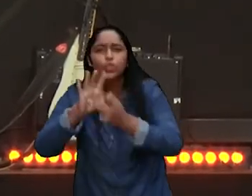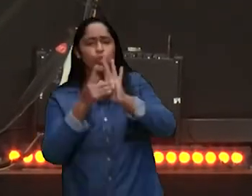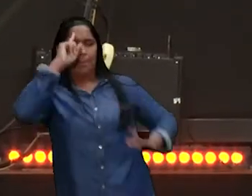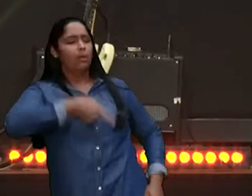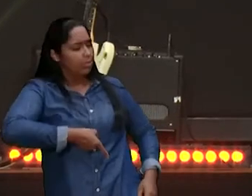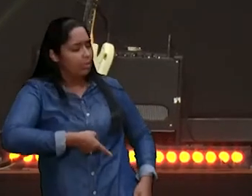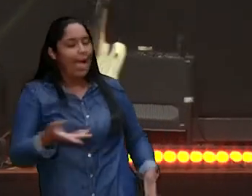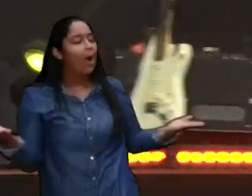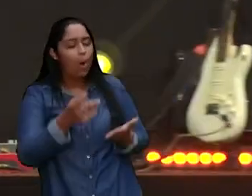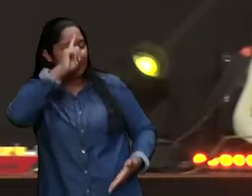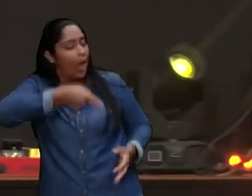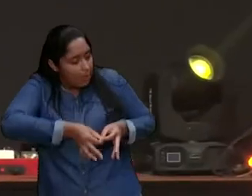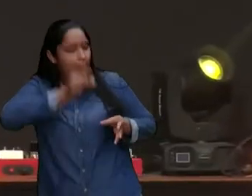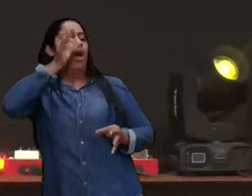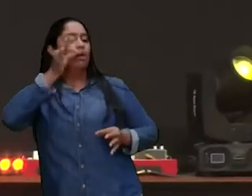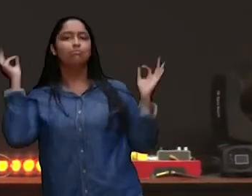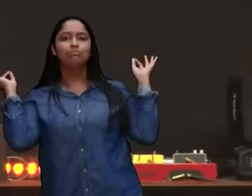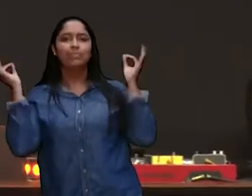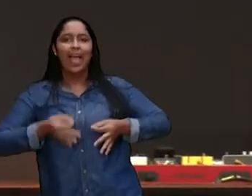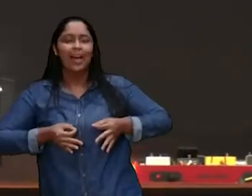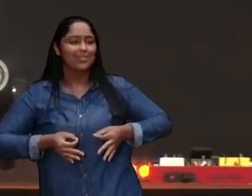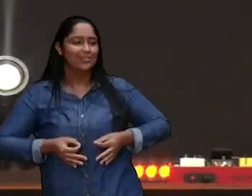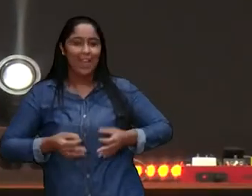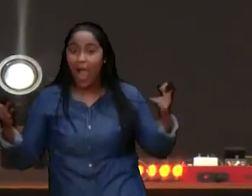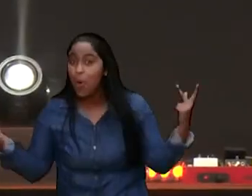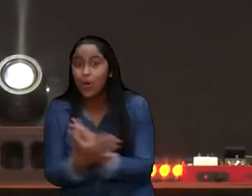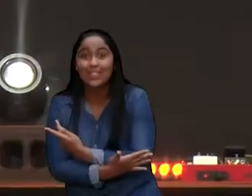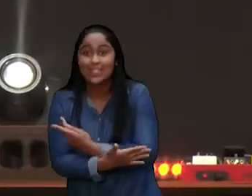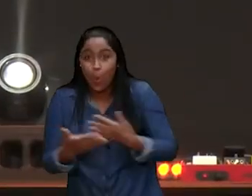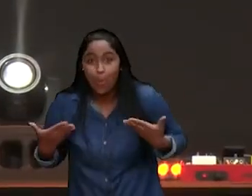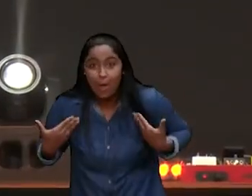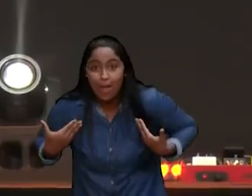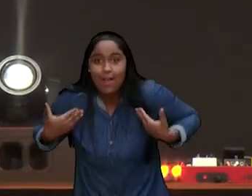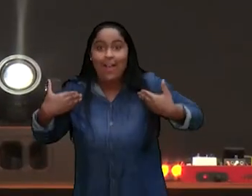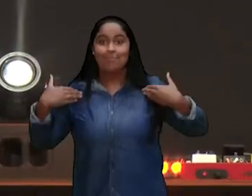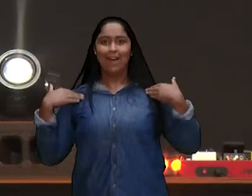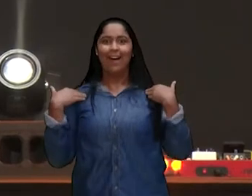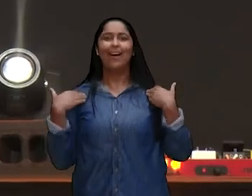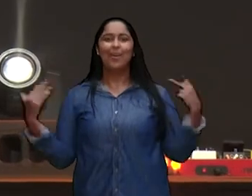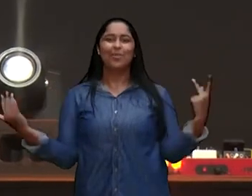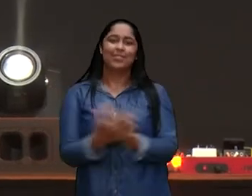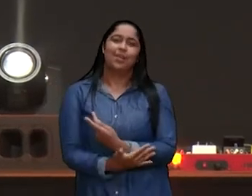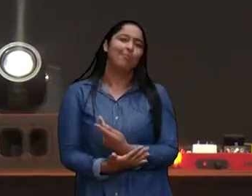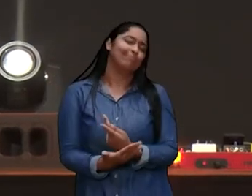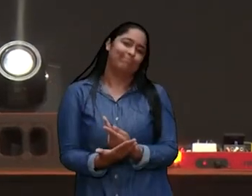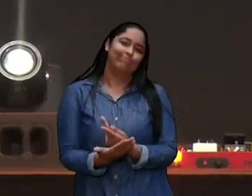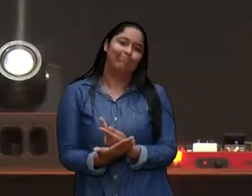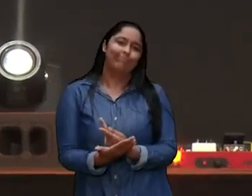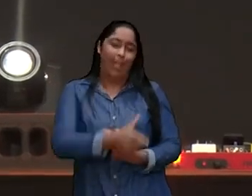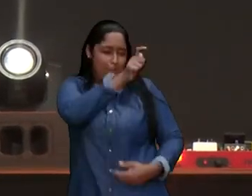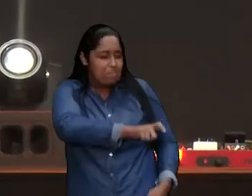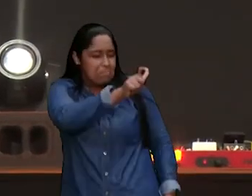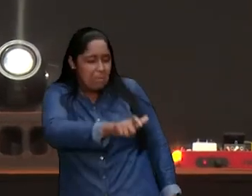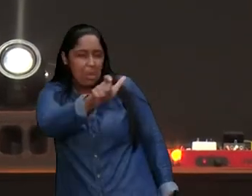e ela acertou se tem um lugar bom para endireitar as pessoas a igreja o que significa que quando tem gente que não